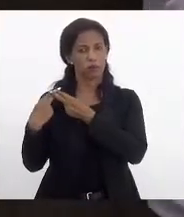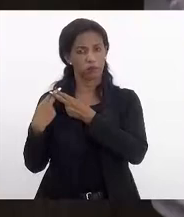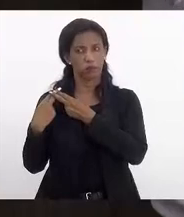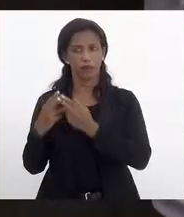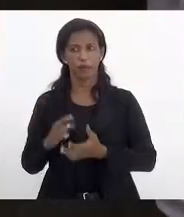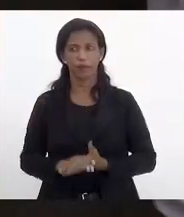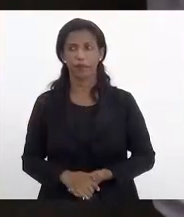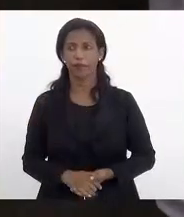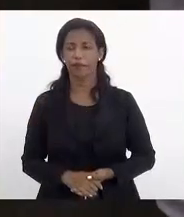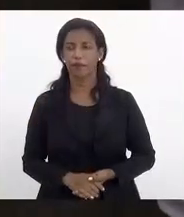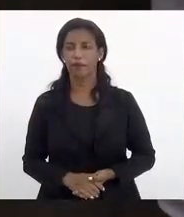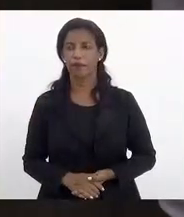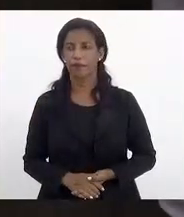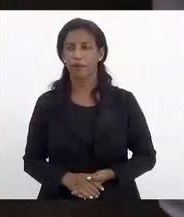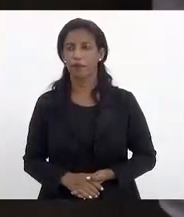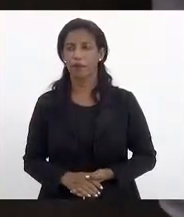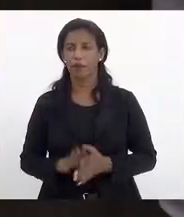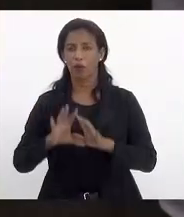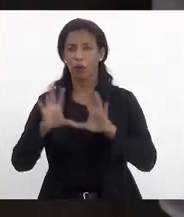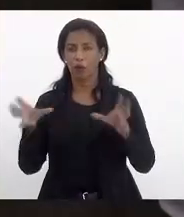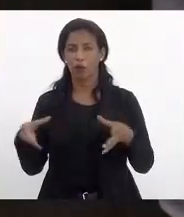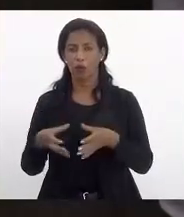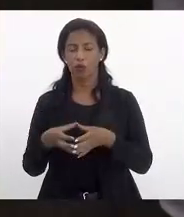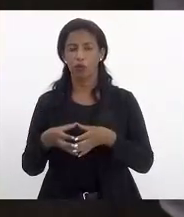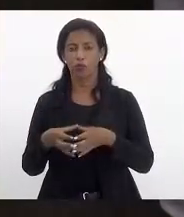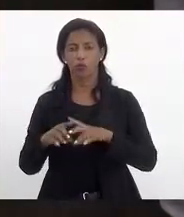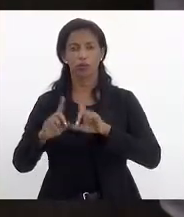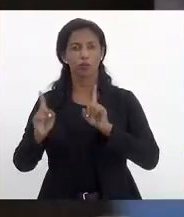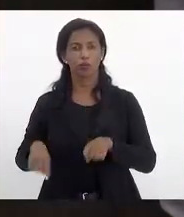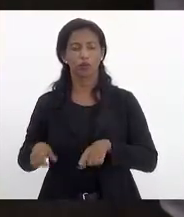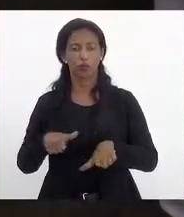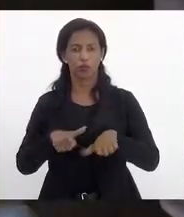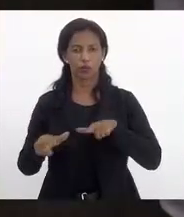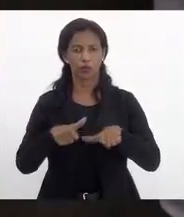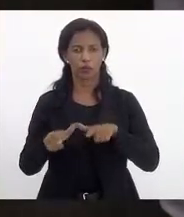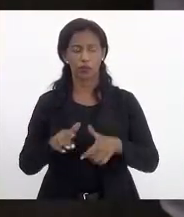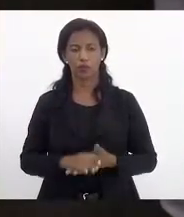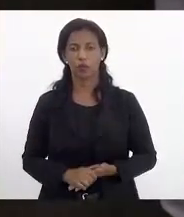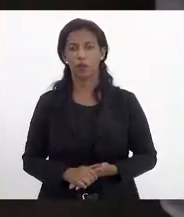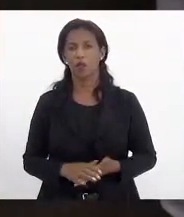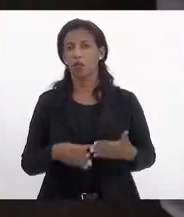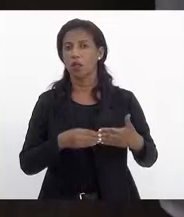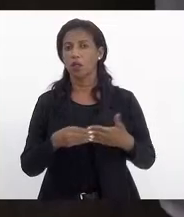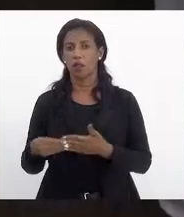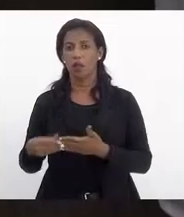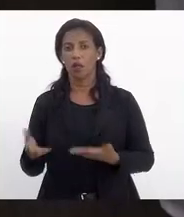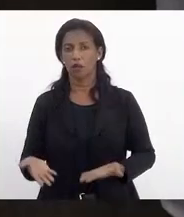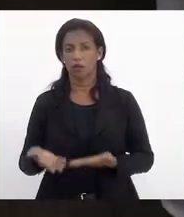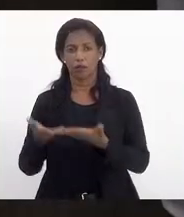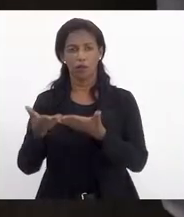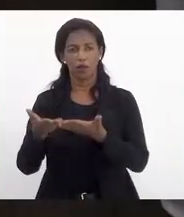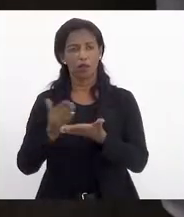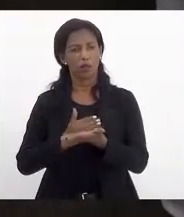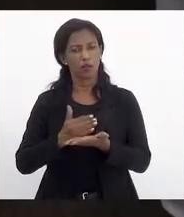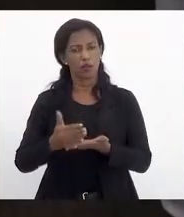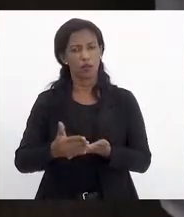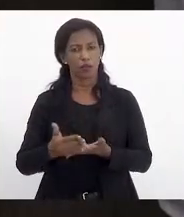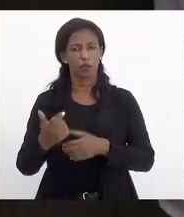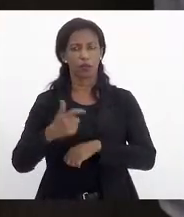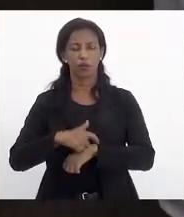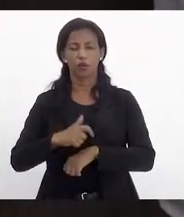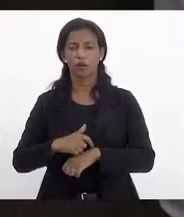responsabilidade, com o conjunto de servidores, e pilotado por Vossa Excelência, que desde o primeiro